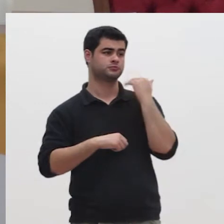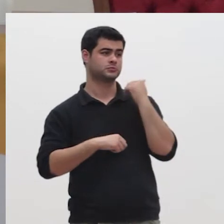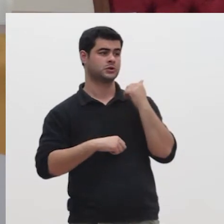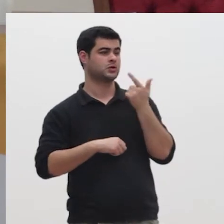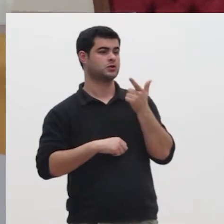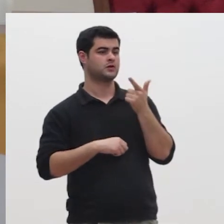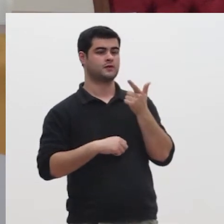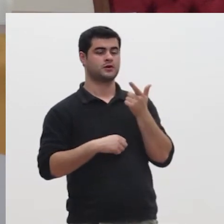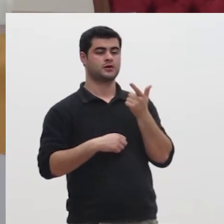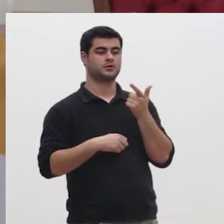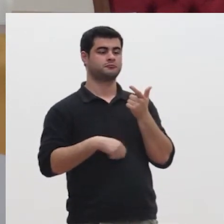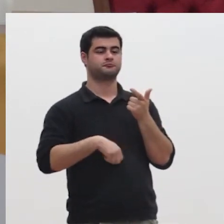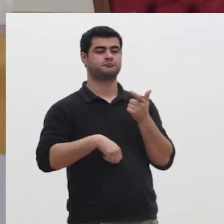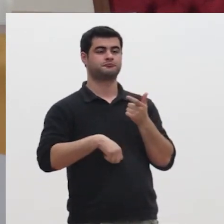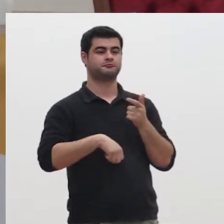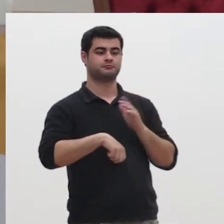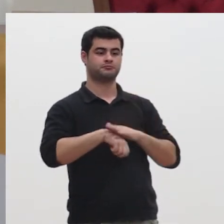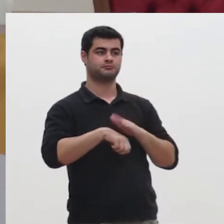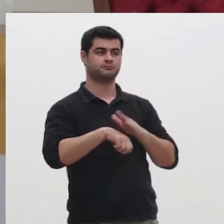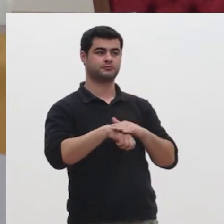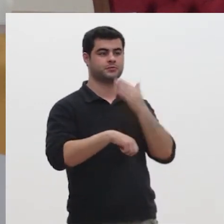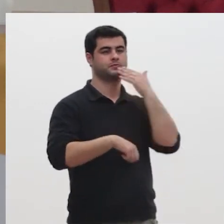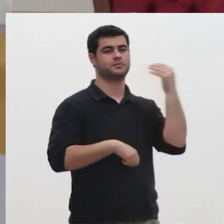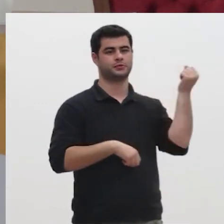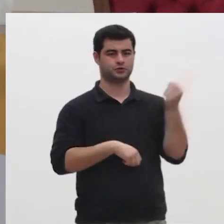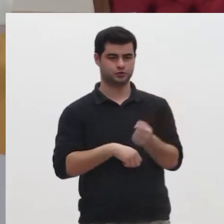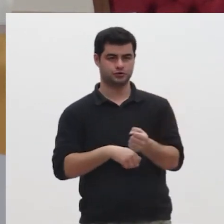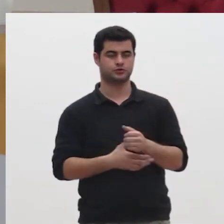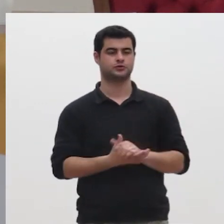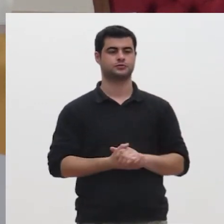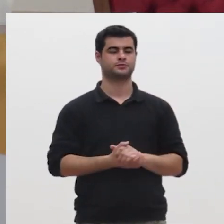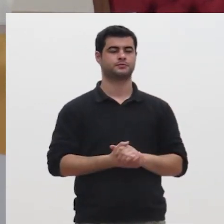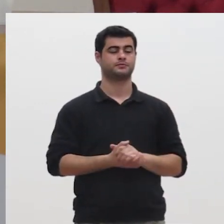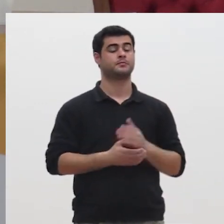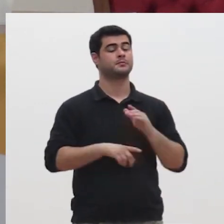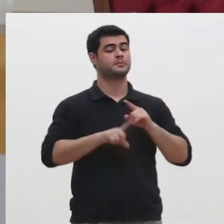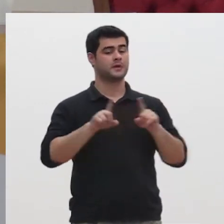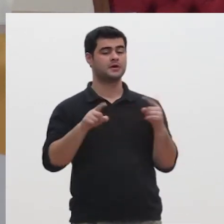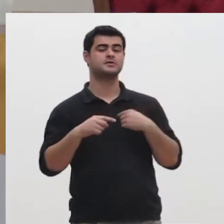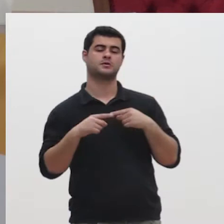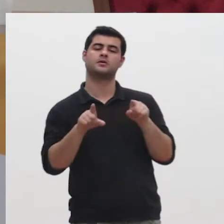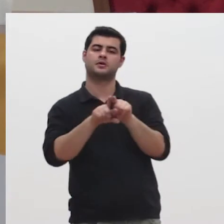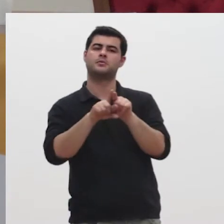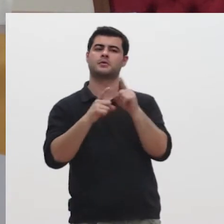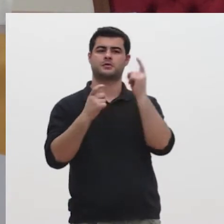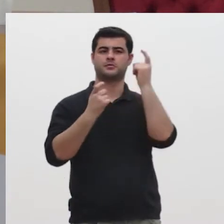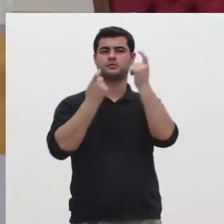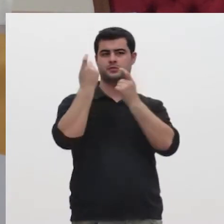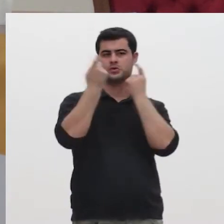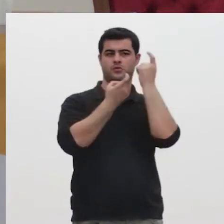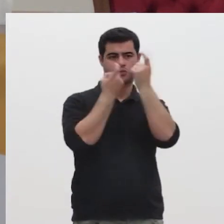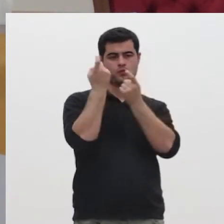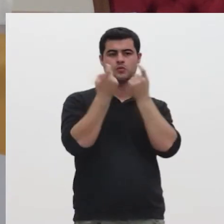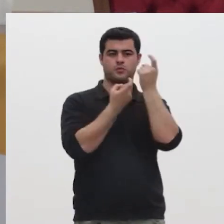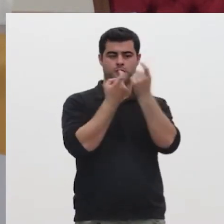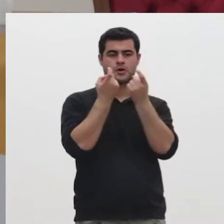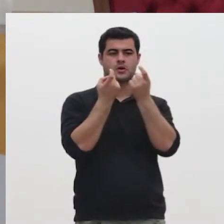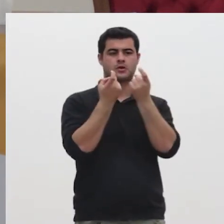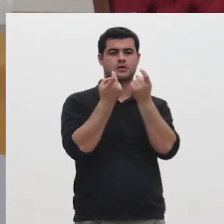nenhuma demanda dos órgãos de controle. Mas eu também tenho ficado preocupada, assim, com